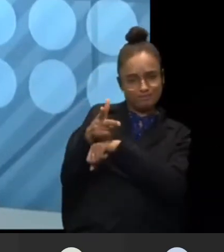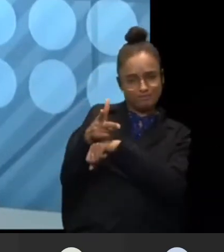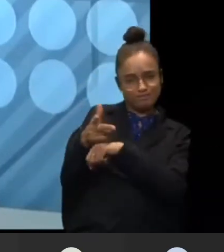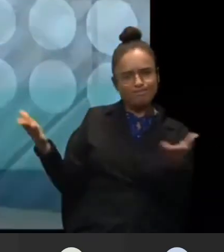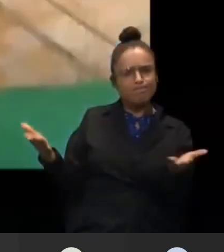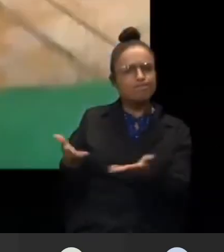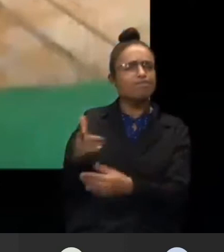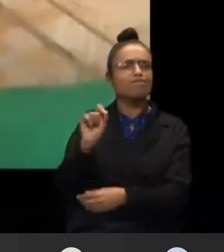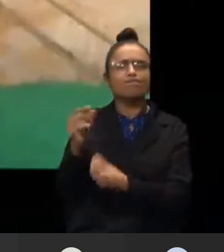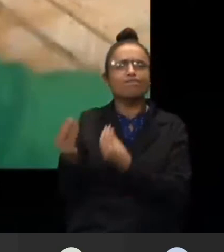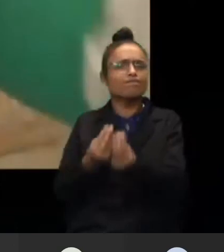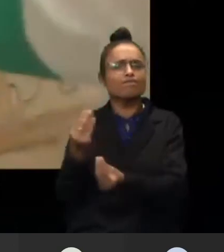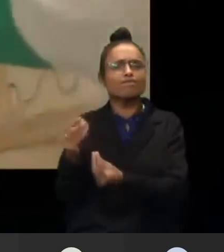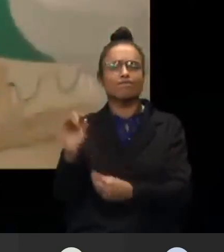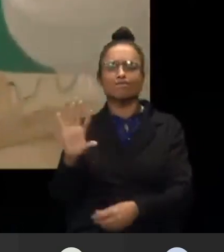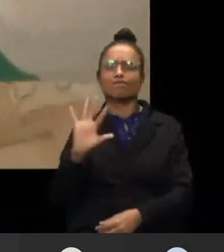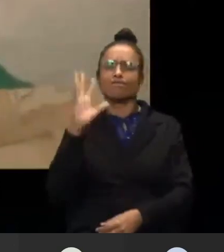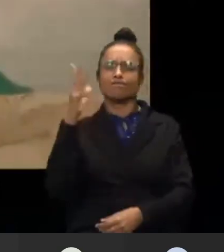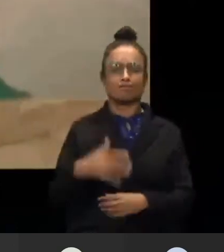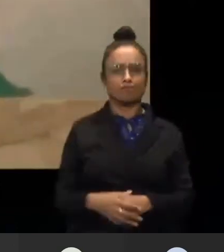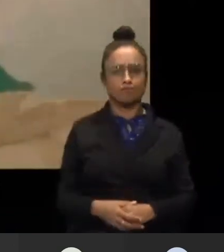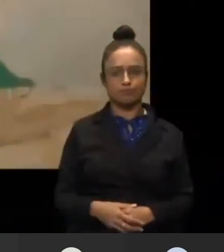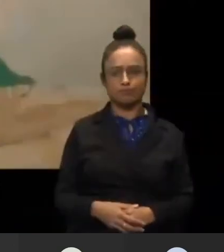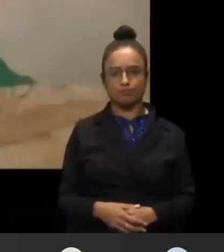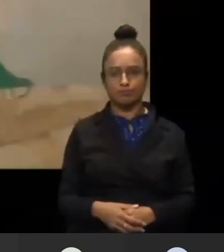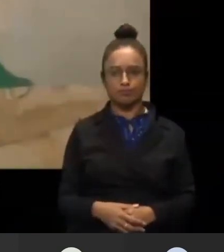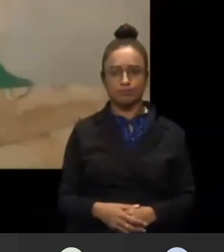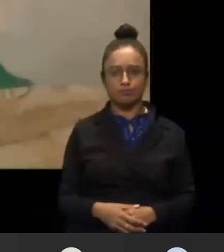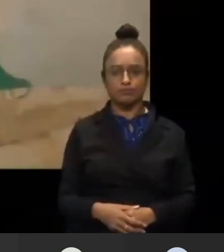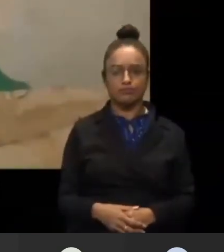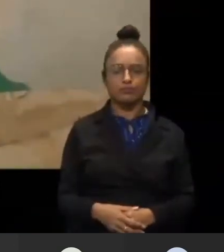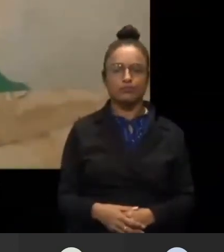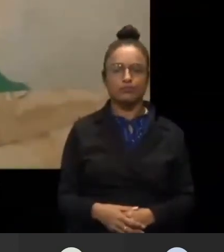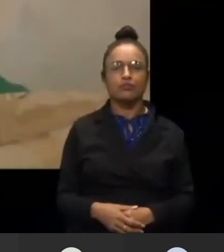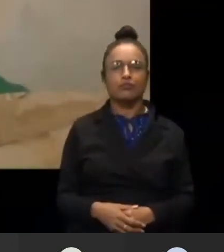vídeo para observar como ocorrerá esse procedimento.